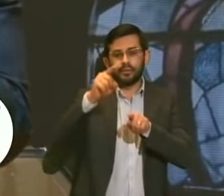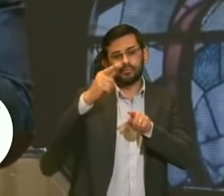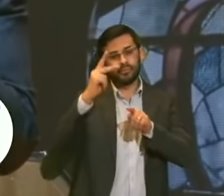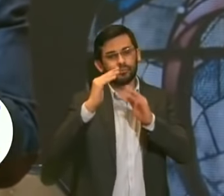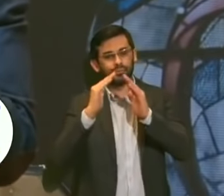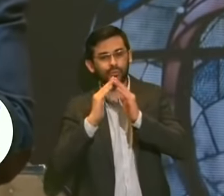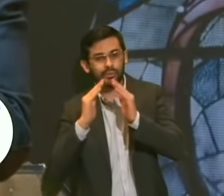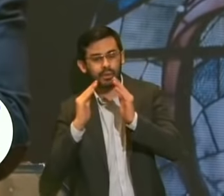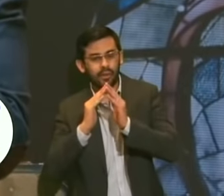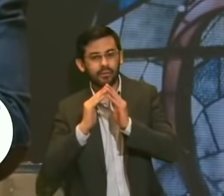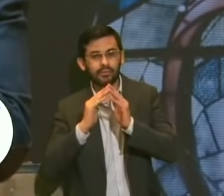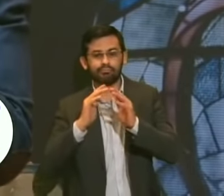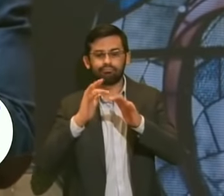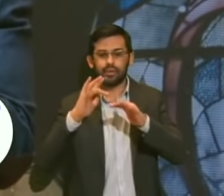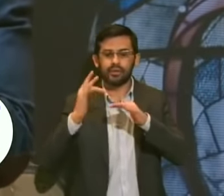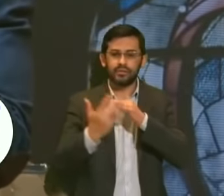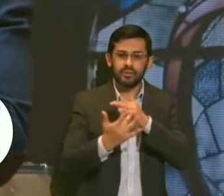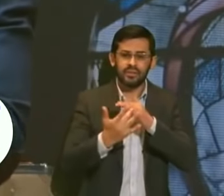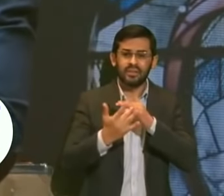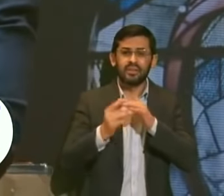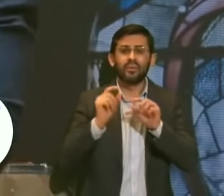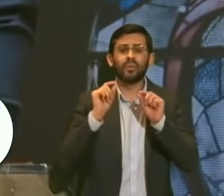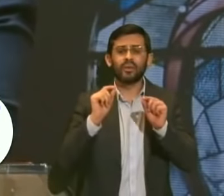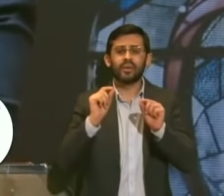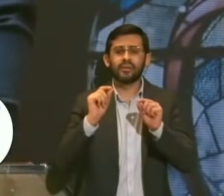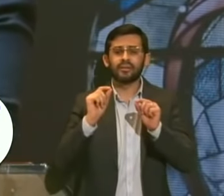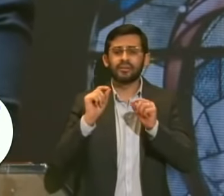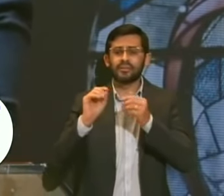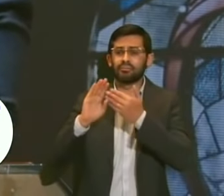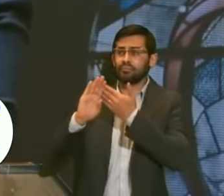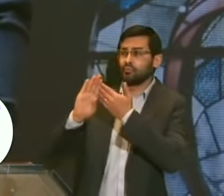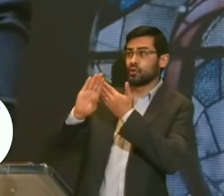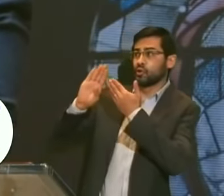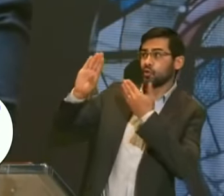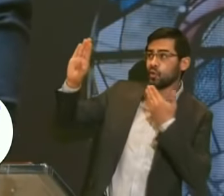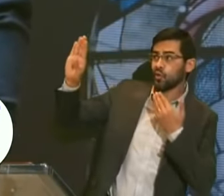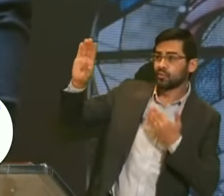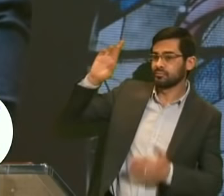virtual, que estão afastadas do Senhor,